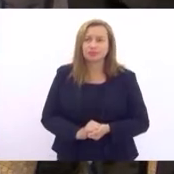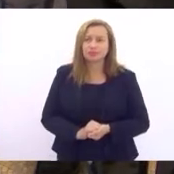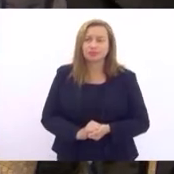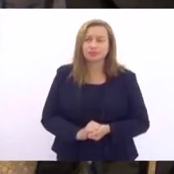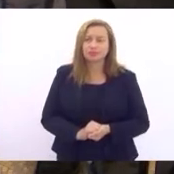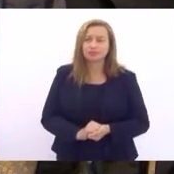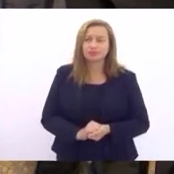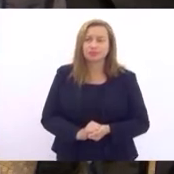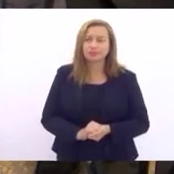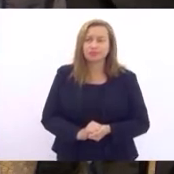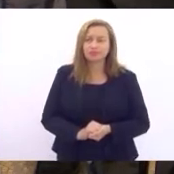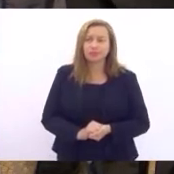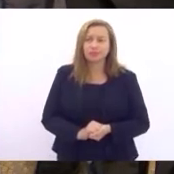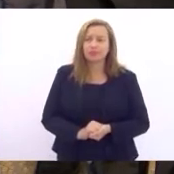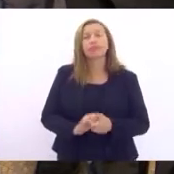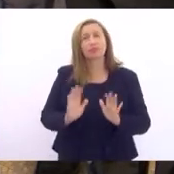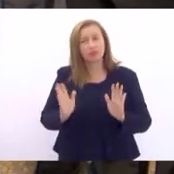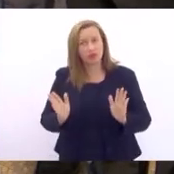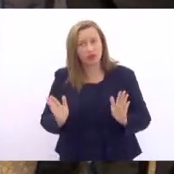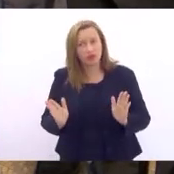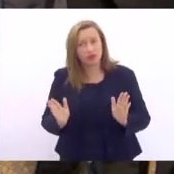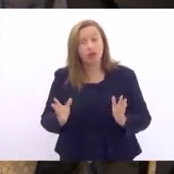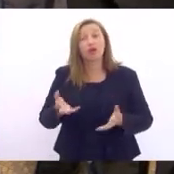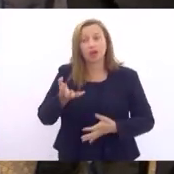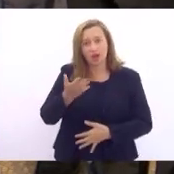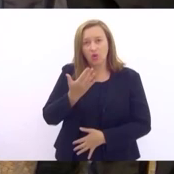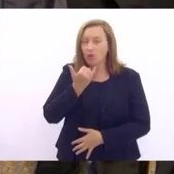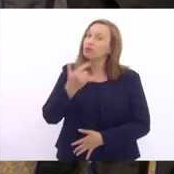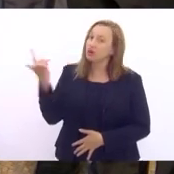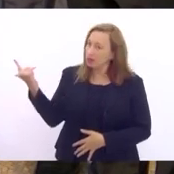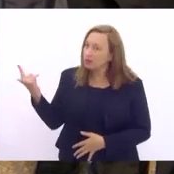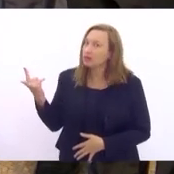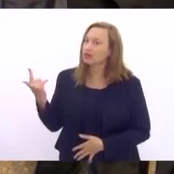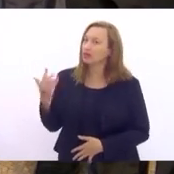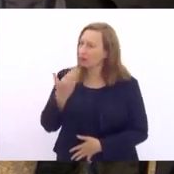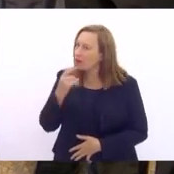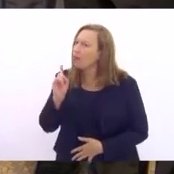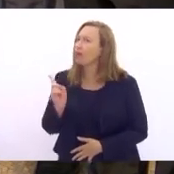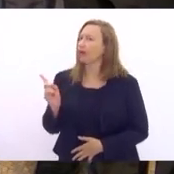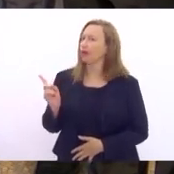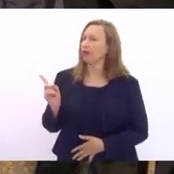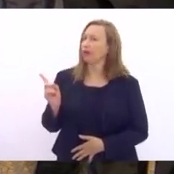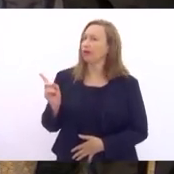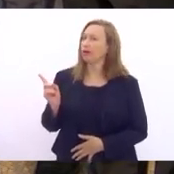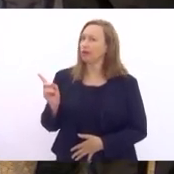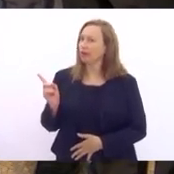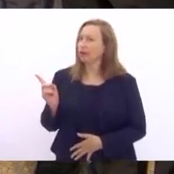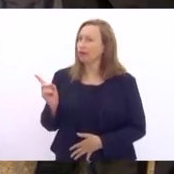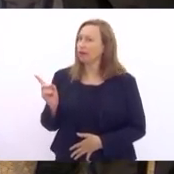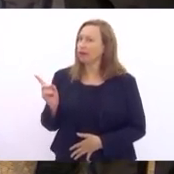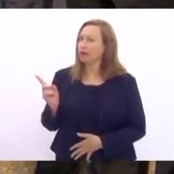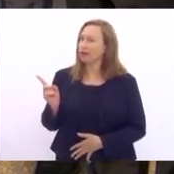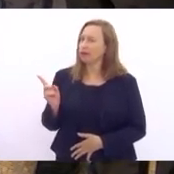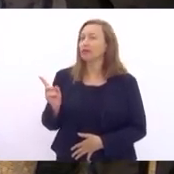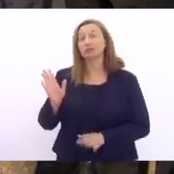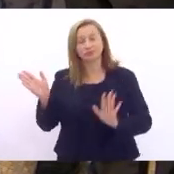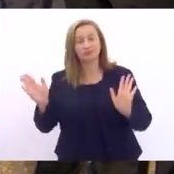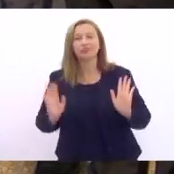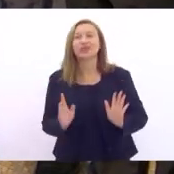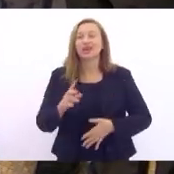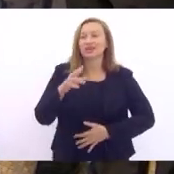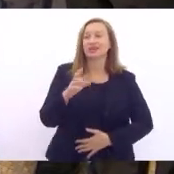O pessoal quer almoçar, tá, presidente? Estou tratando do assunto de Vossa Excelência. Está caindo na minha conta, hein? Está caindo na minha conta. Presidente,